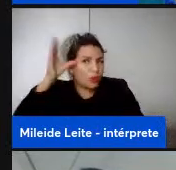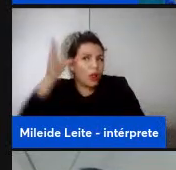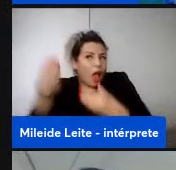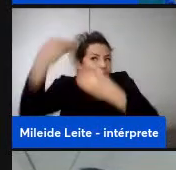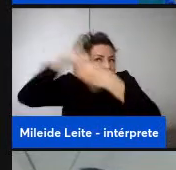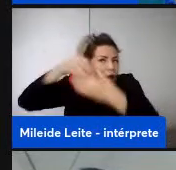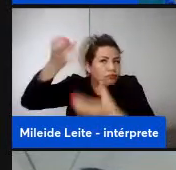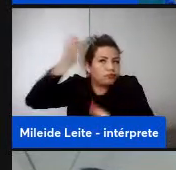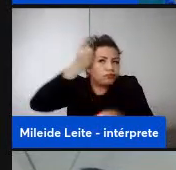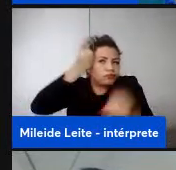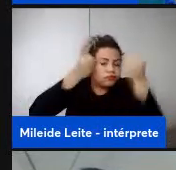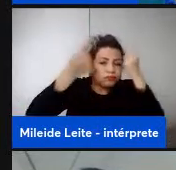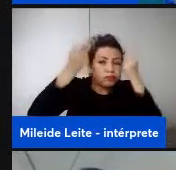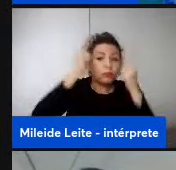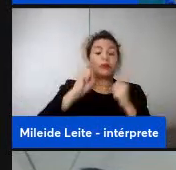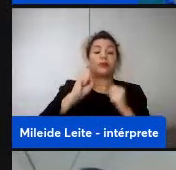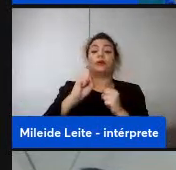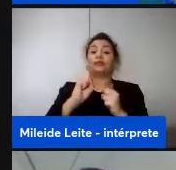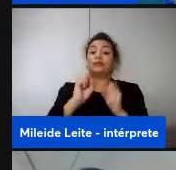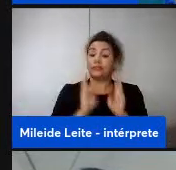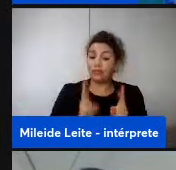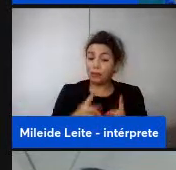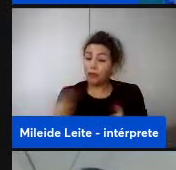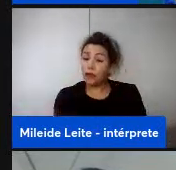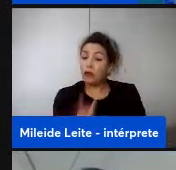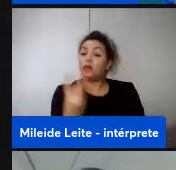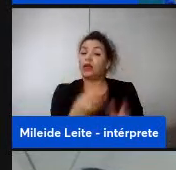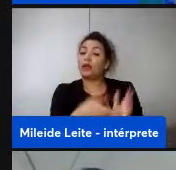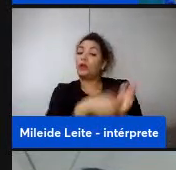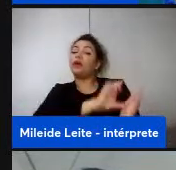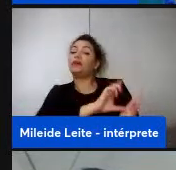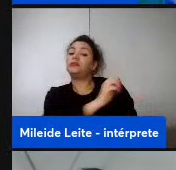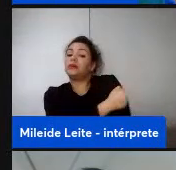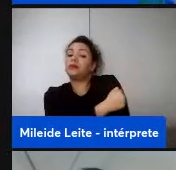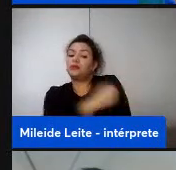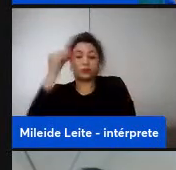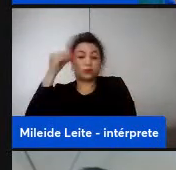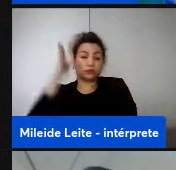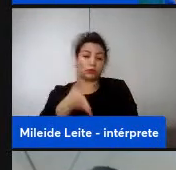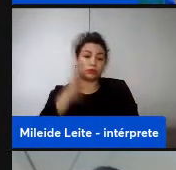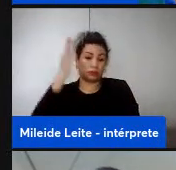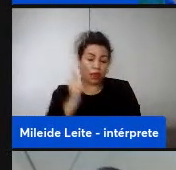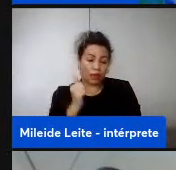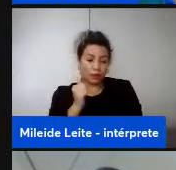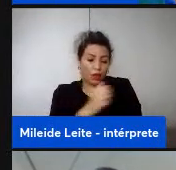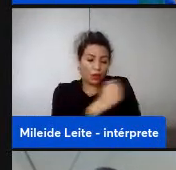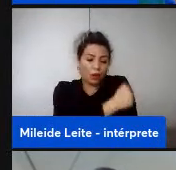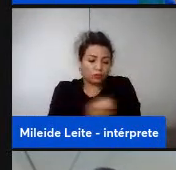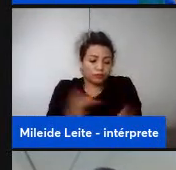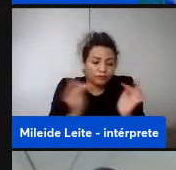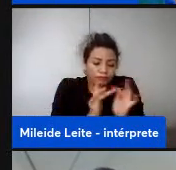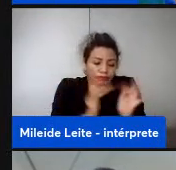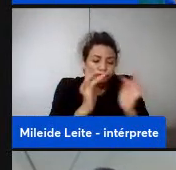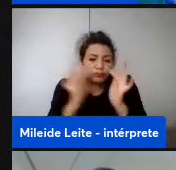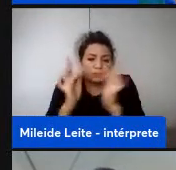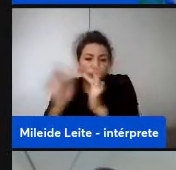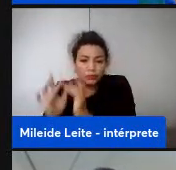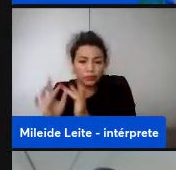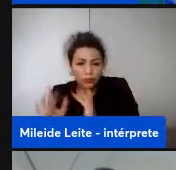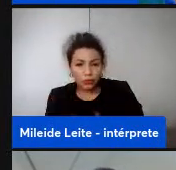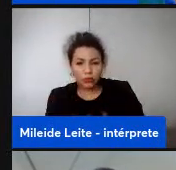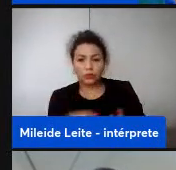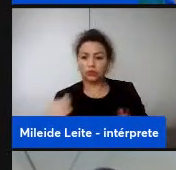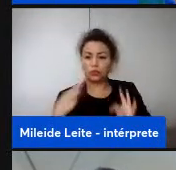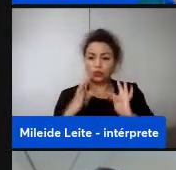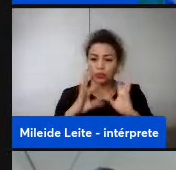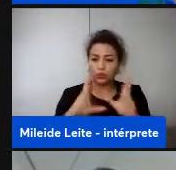sempre naquilo que o aluno já sabe. Ele vai ancorando, sem essa ancoragem do que a gente está ensinando